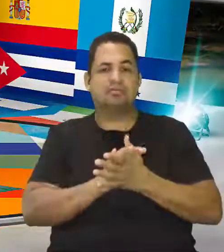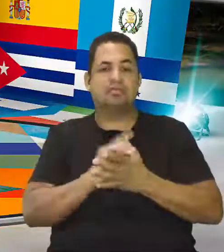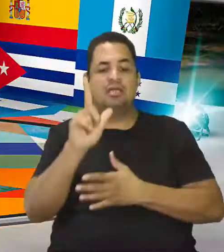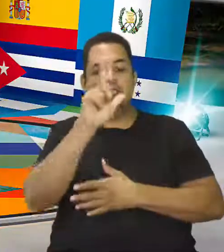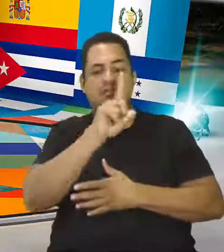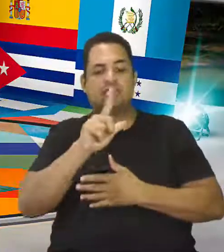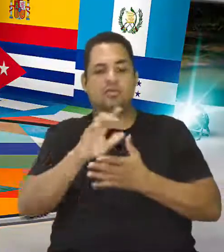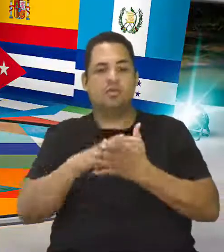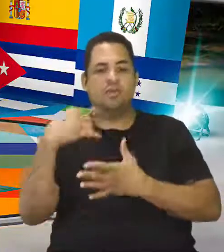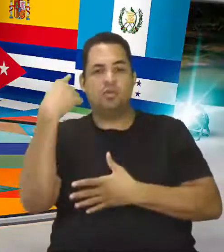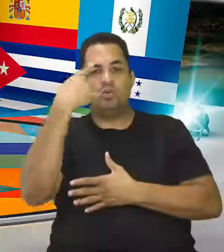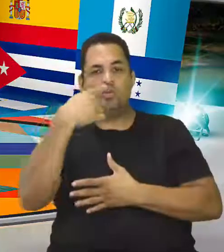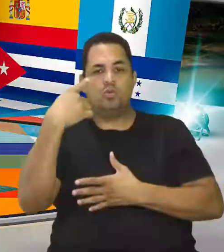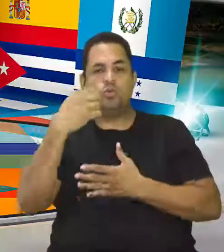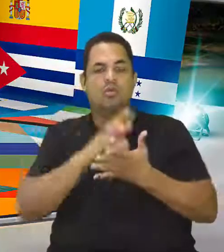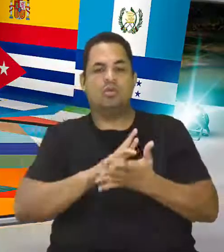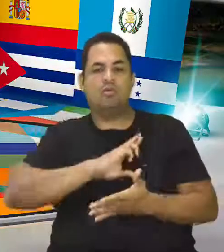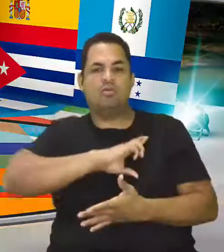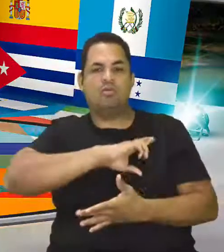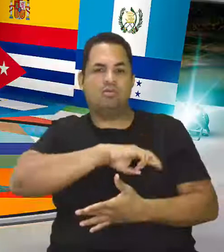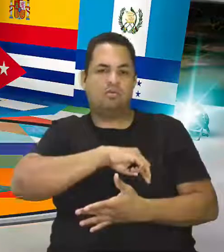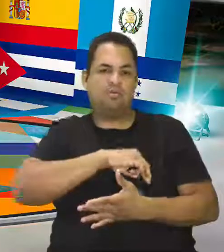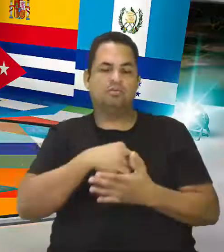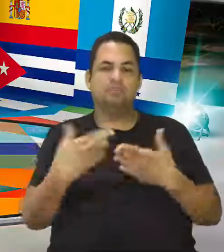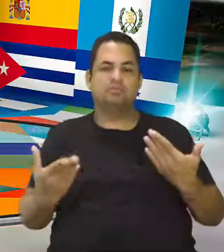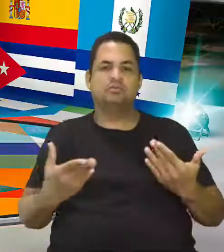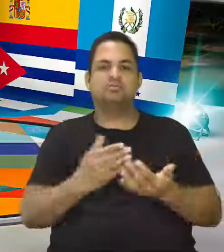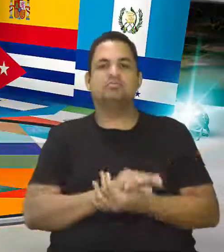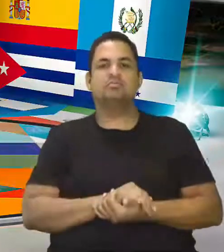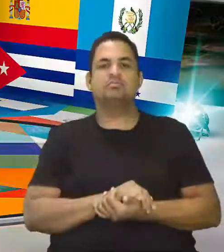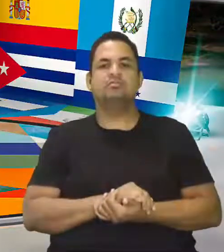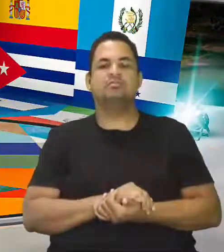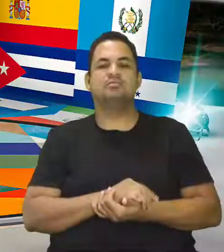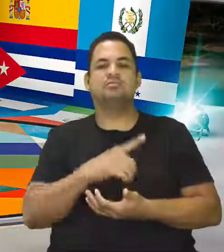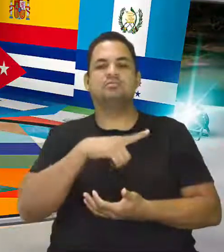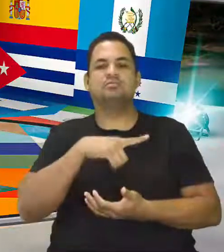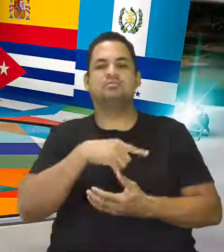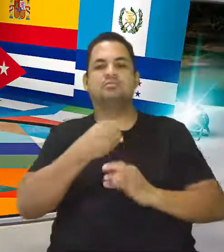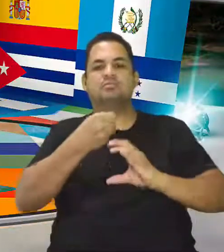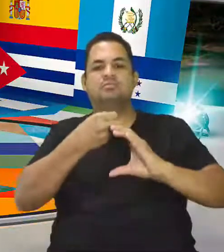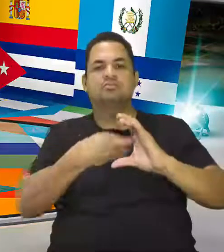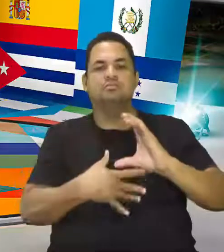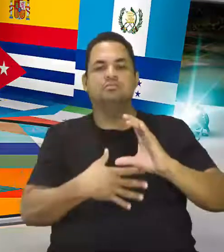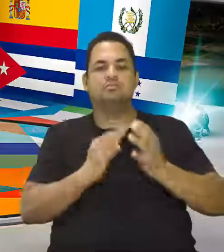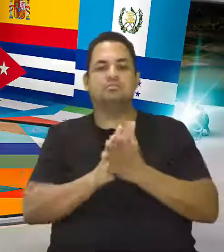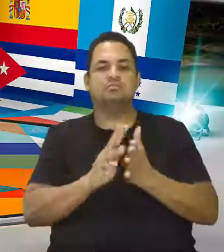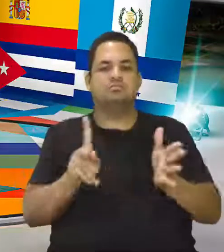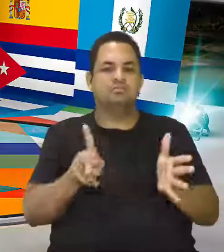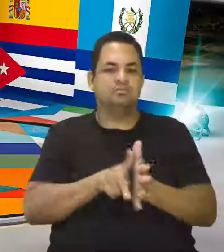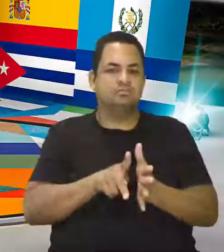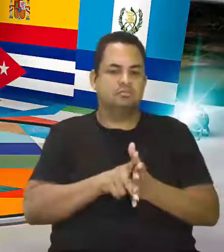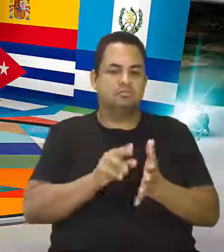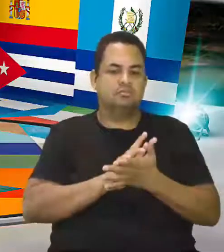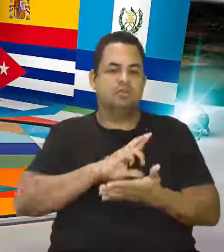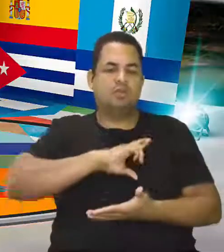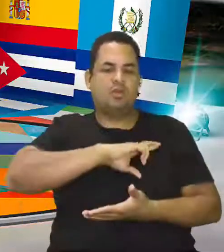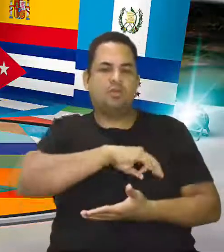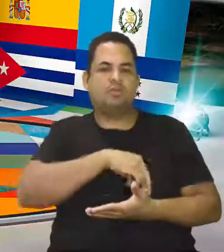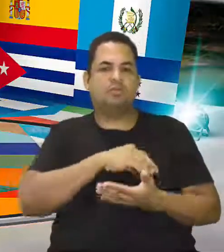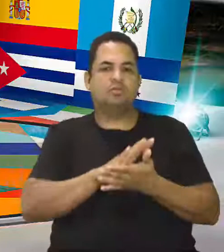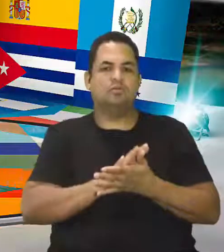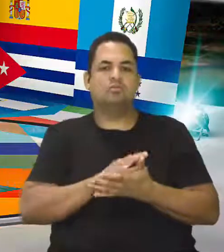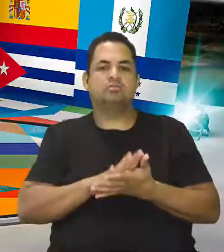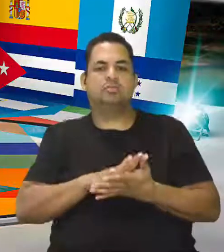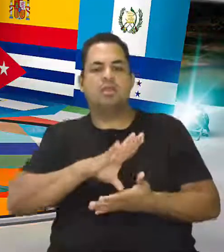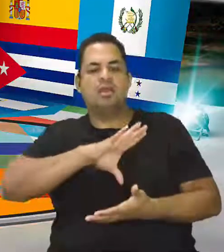no caso é o romantismo. Muitíssimo. Não é? A gente tem aí características próprias do romantismo, que é o